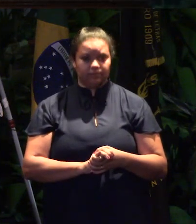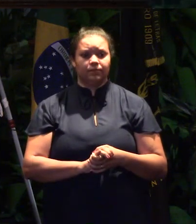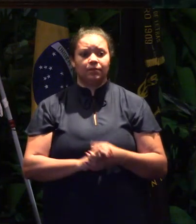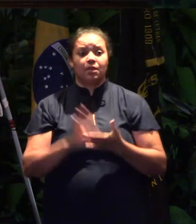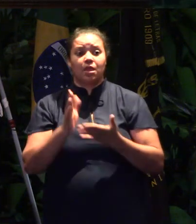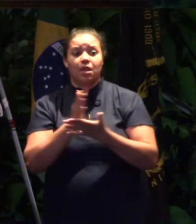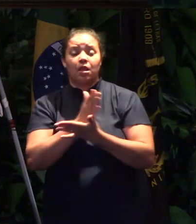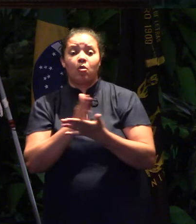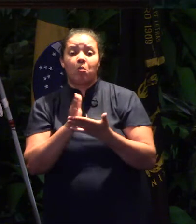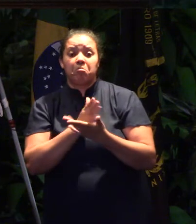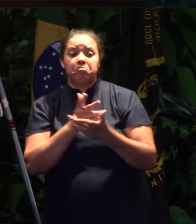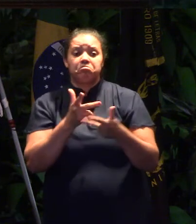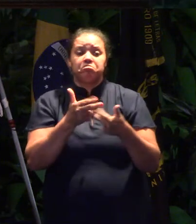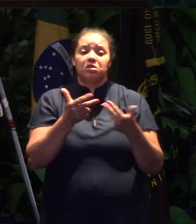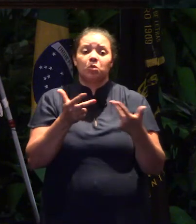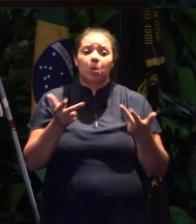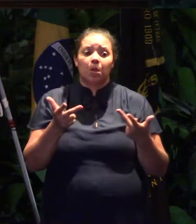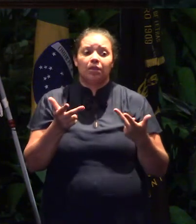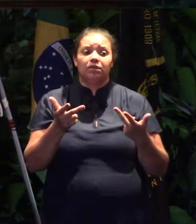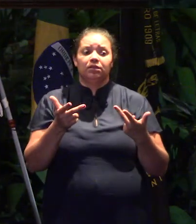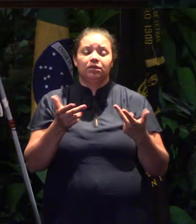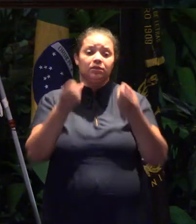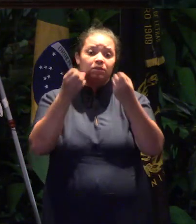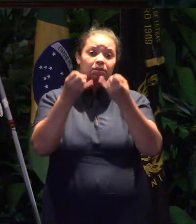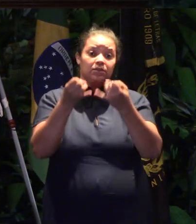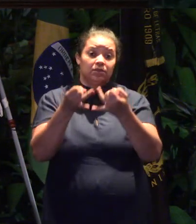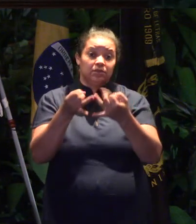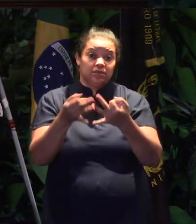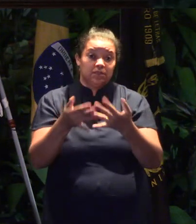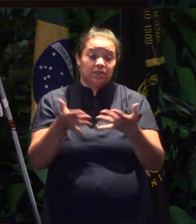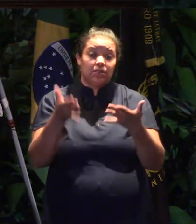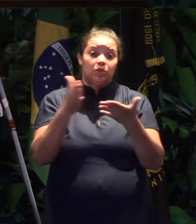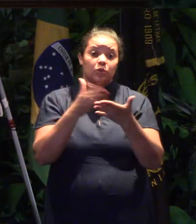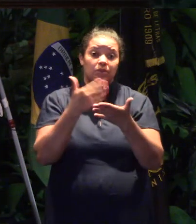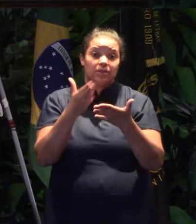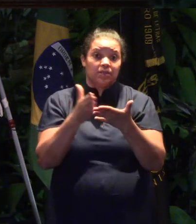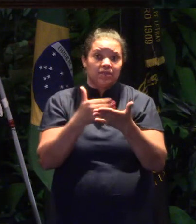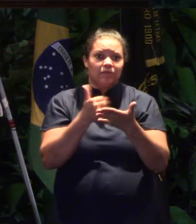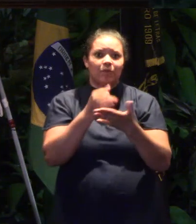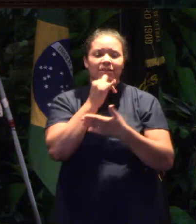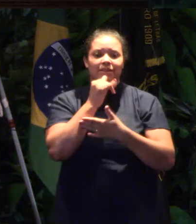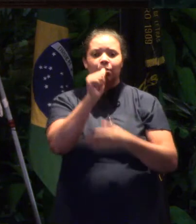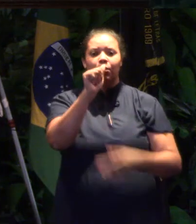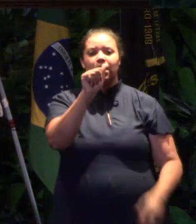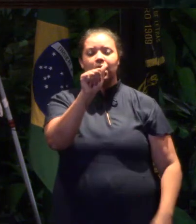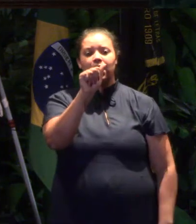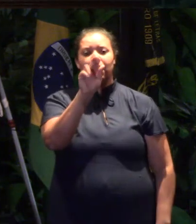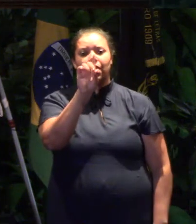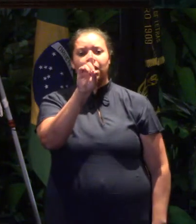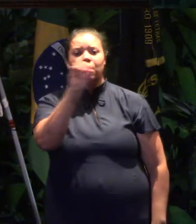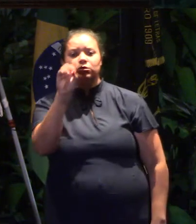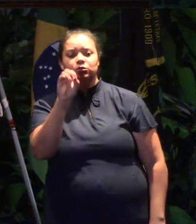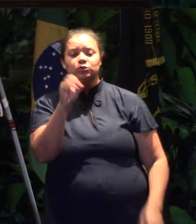Algumas coisas assim, né? Eu tinha falado sobre livros, sobre audiolivros, né, que vem sendo utilizado